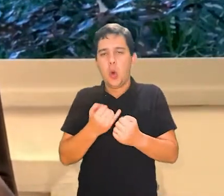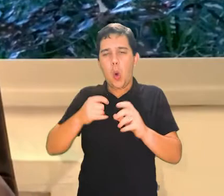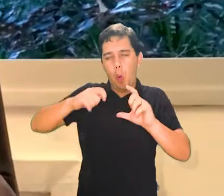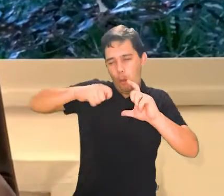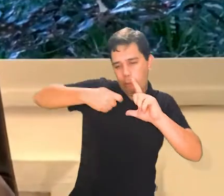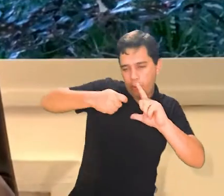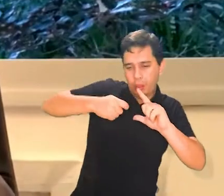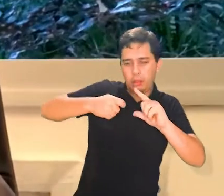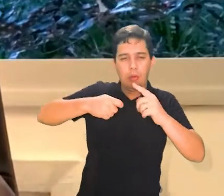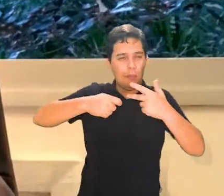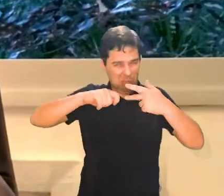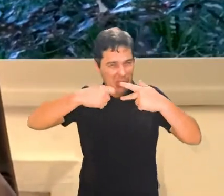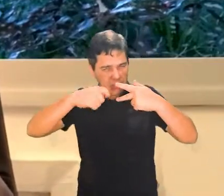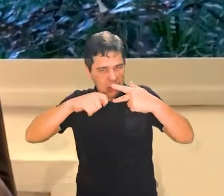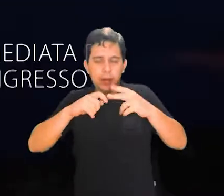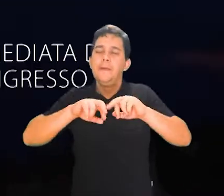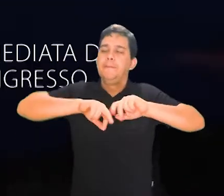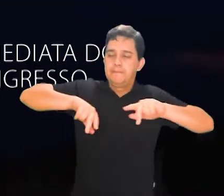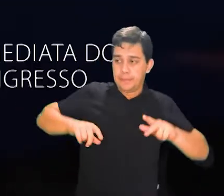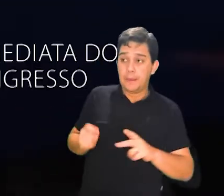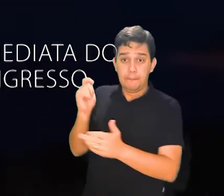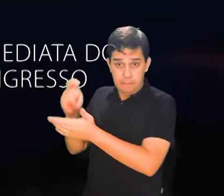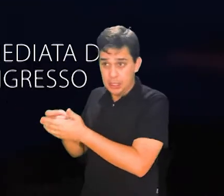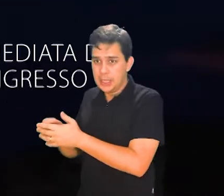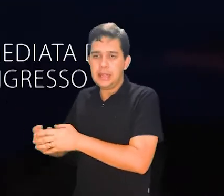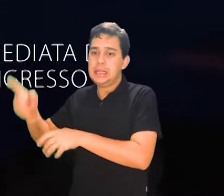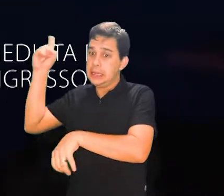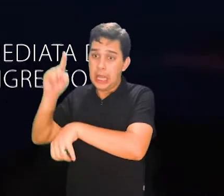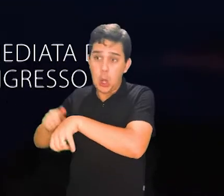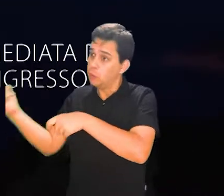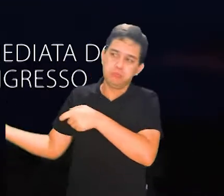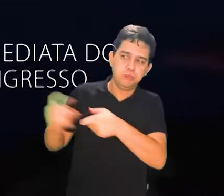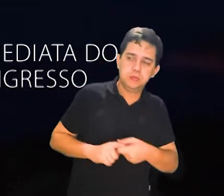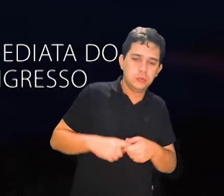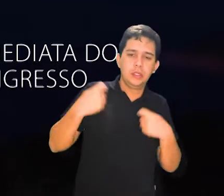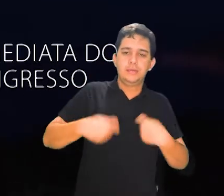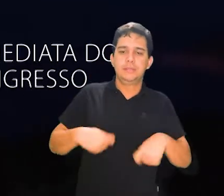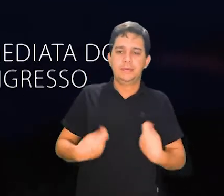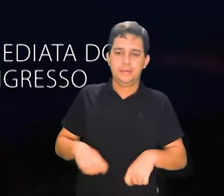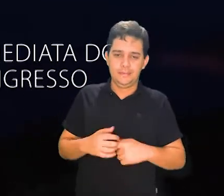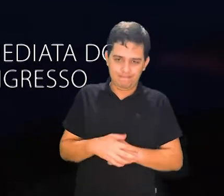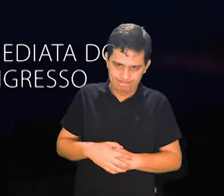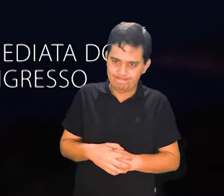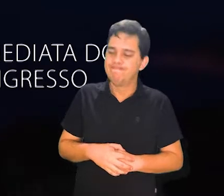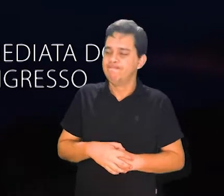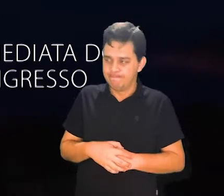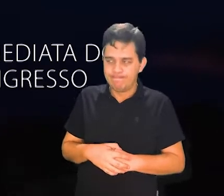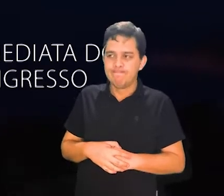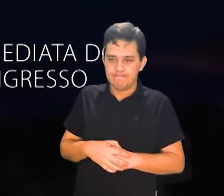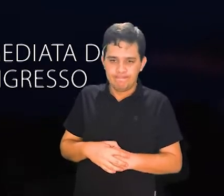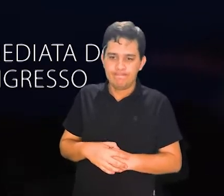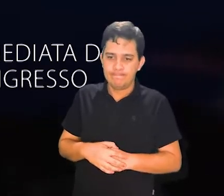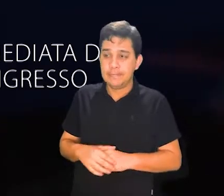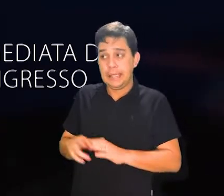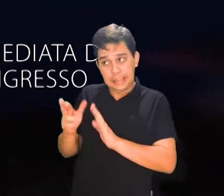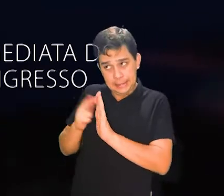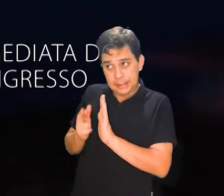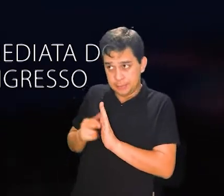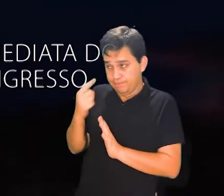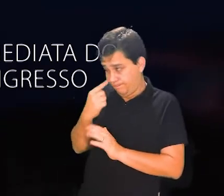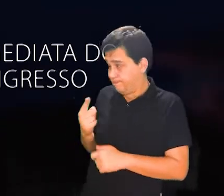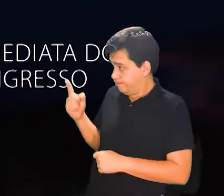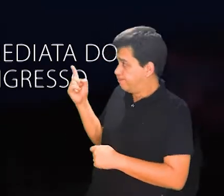a empresa se recusar a fazer isso, ela perde o direito aos 20%. Também houve um outro condicionamento que